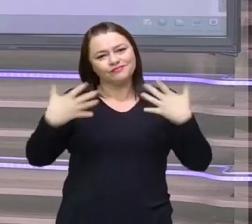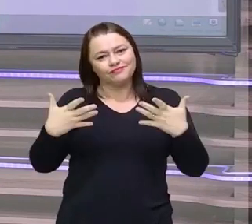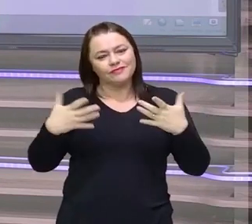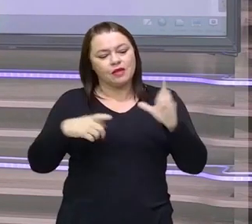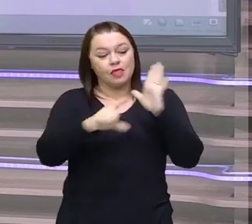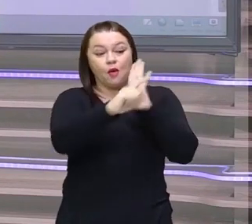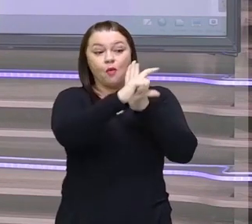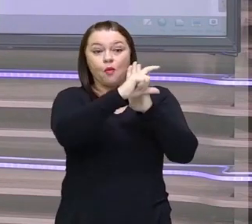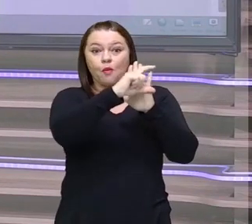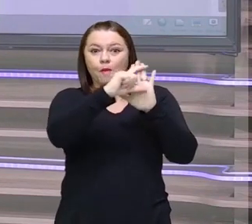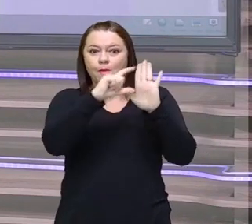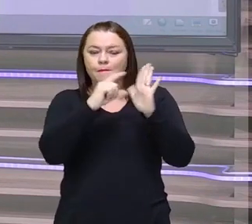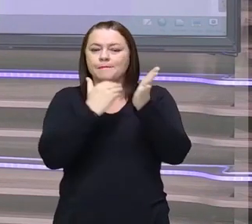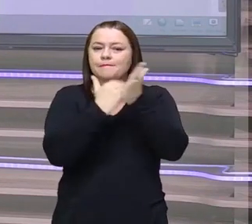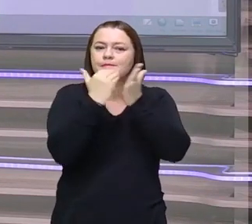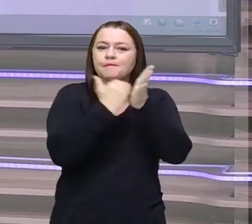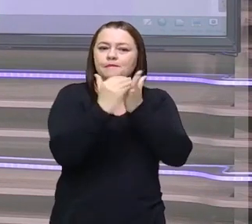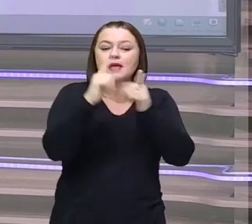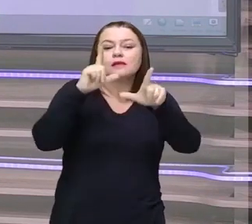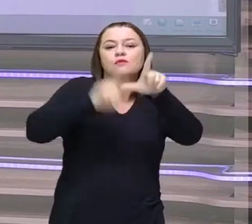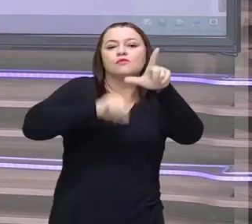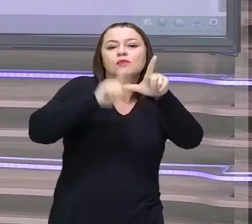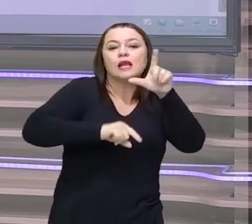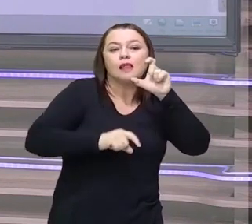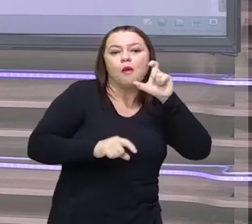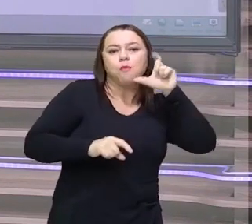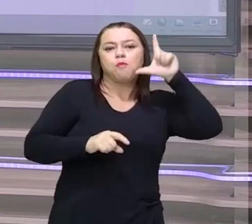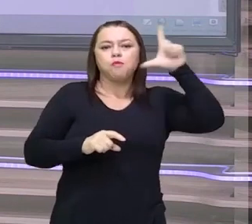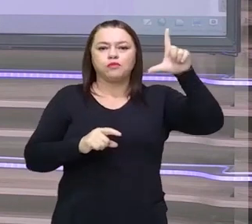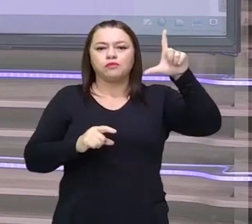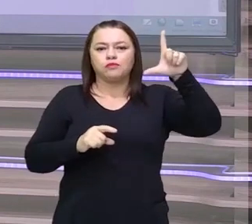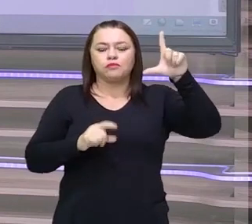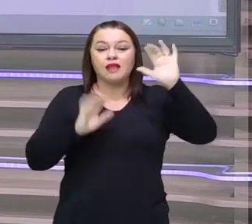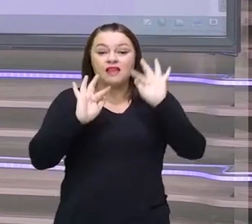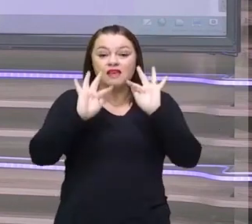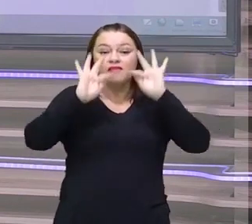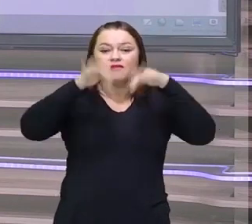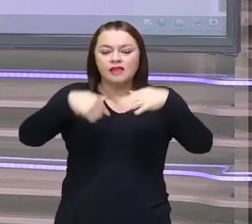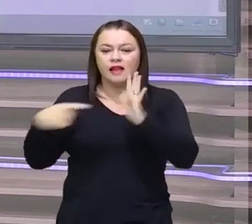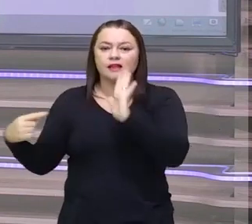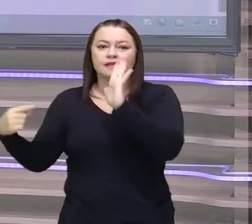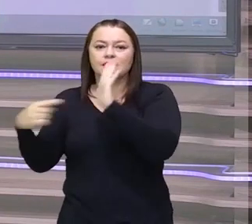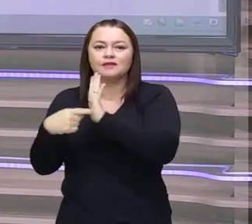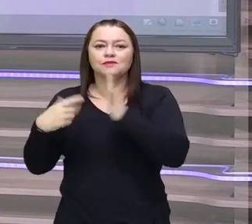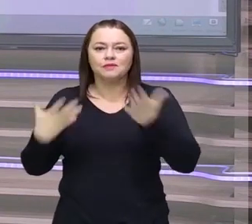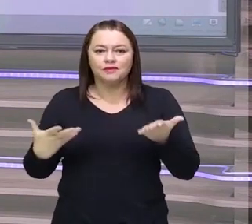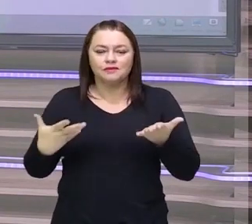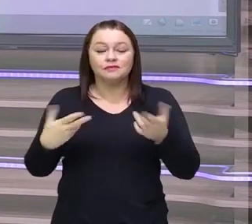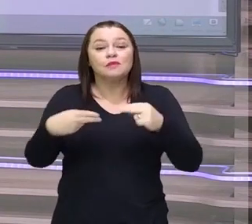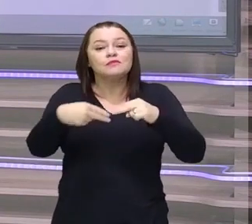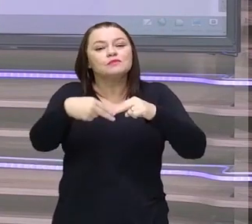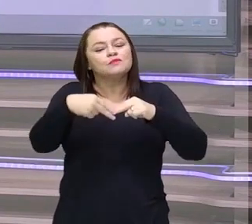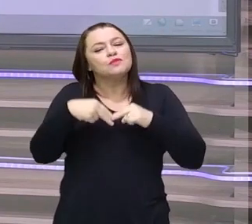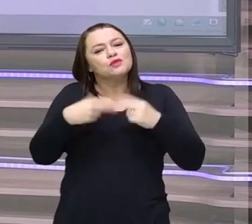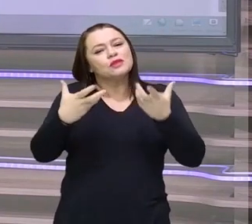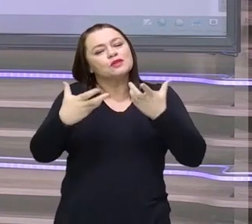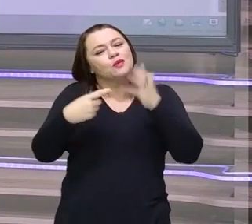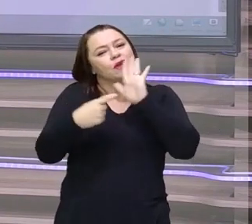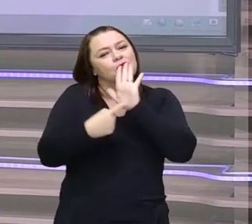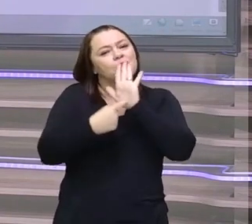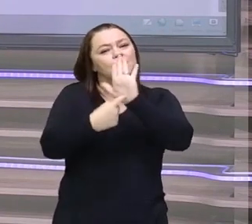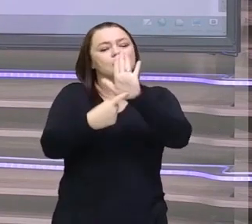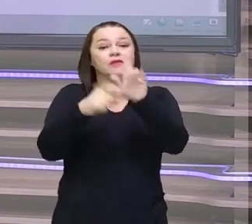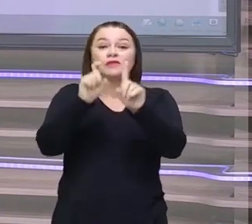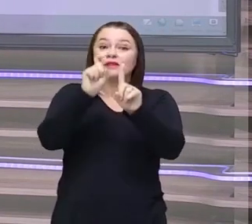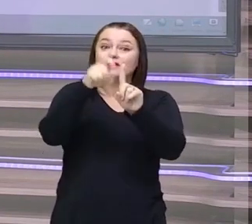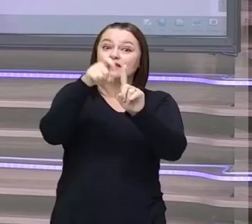ele começa na letra maiúscula e ele termina na pontuação. Por isso que eu quis ilustrar para vocês essa